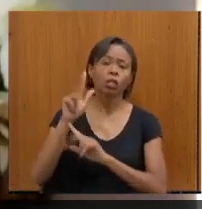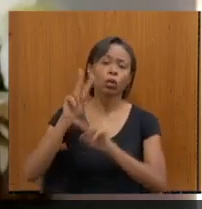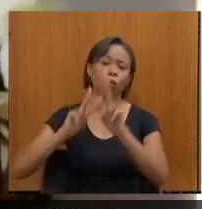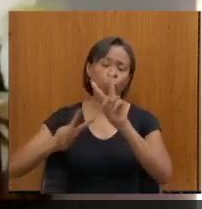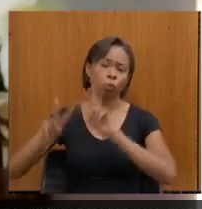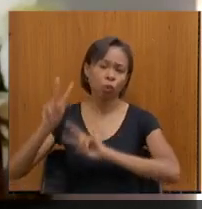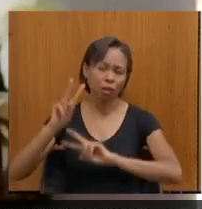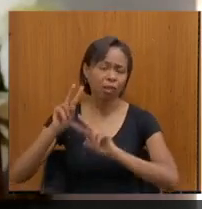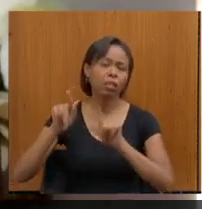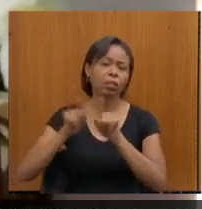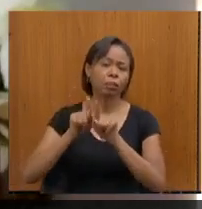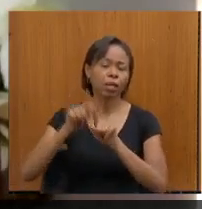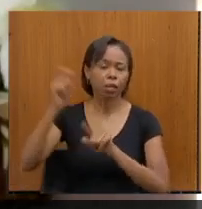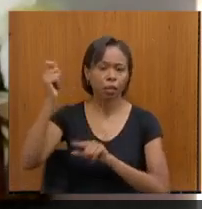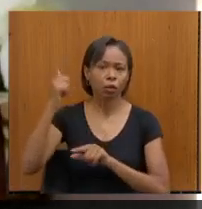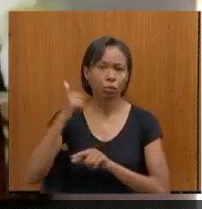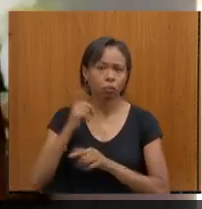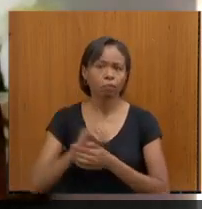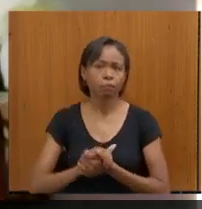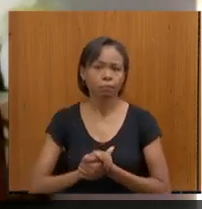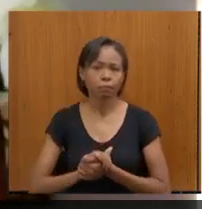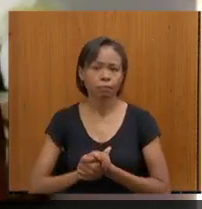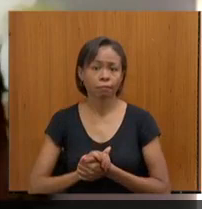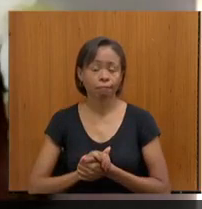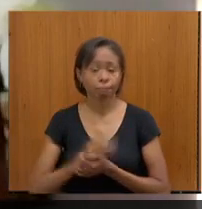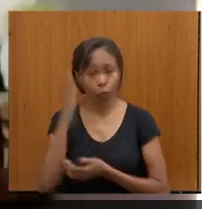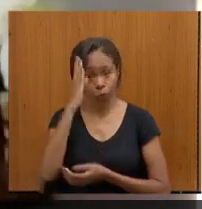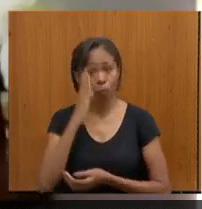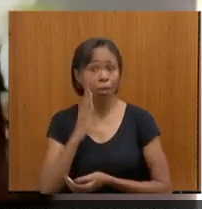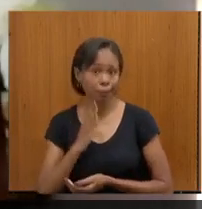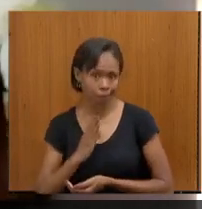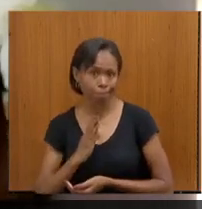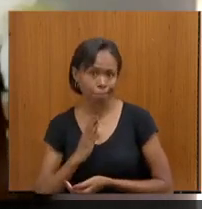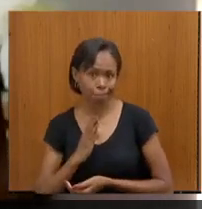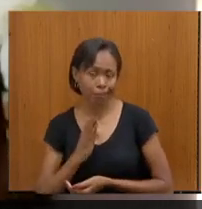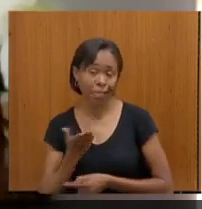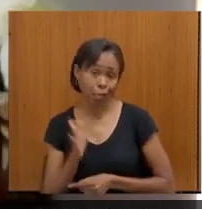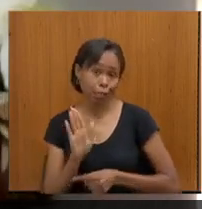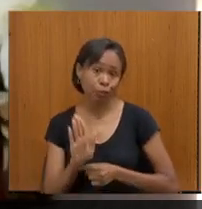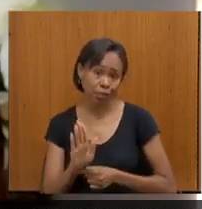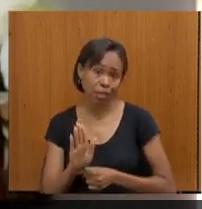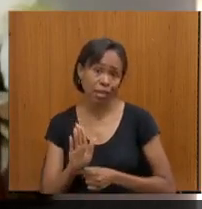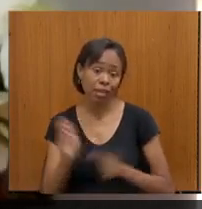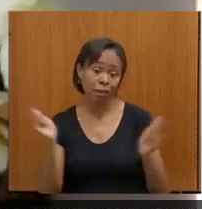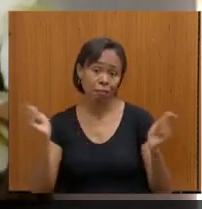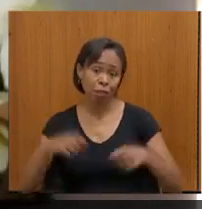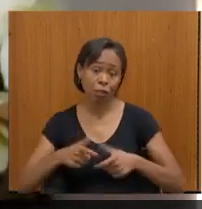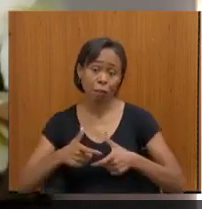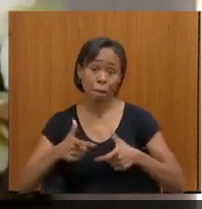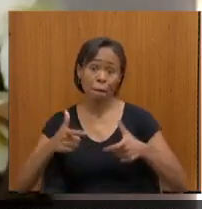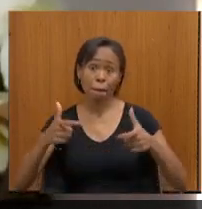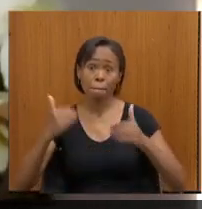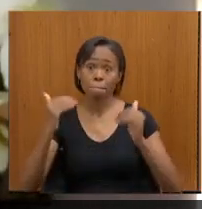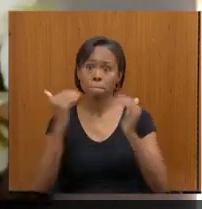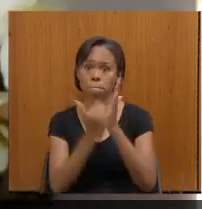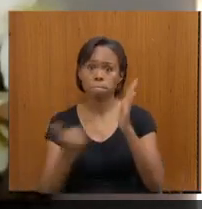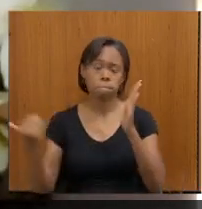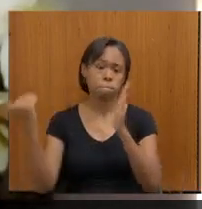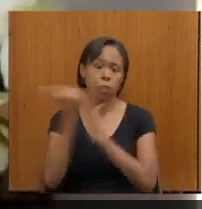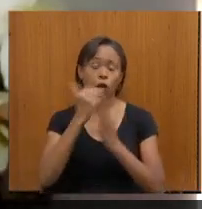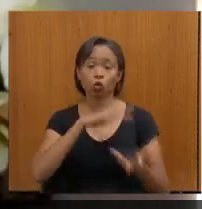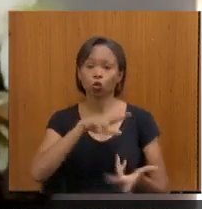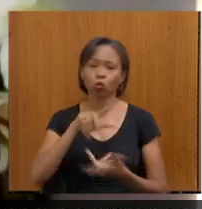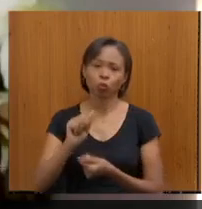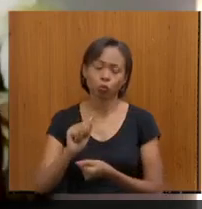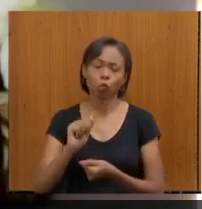ajudar o Brasil e um dos mais avançados do mundo também na área de hidrogênio